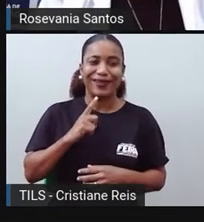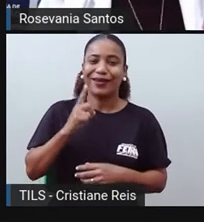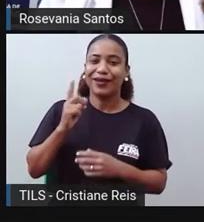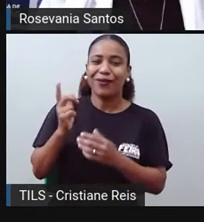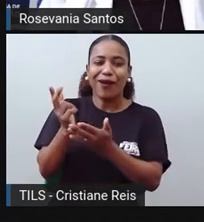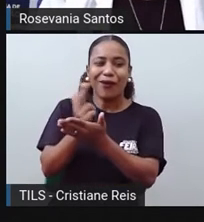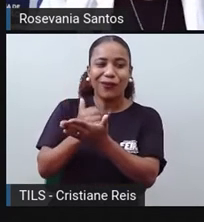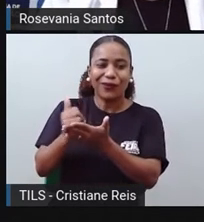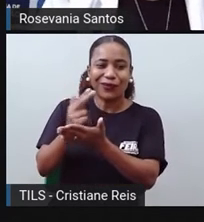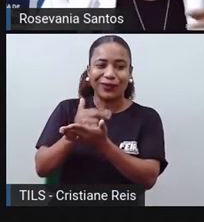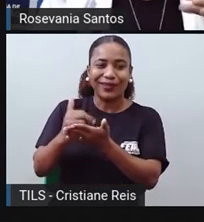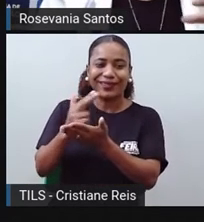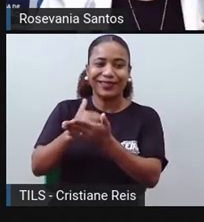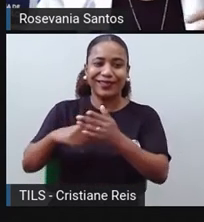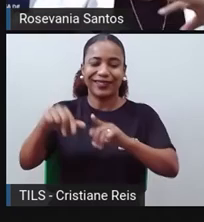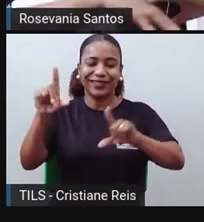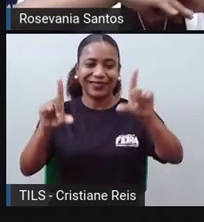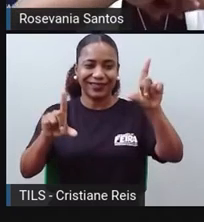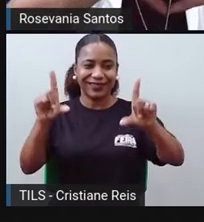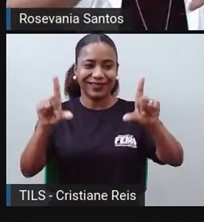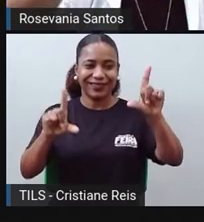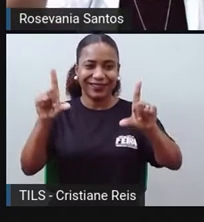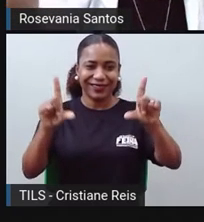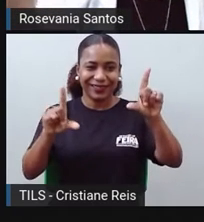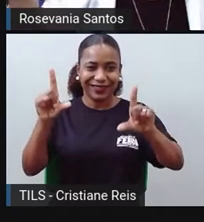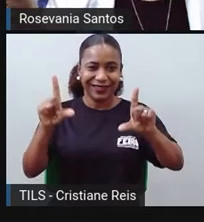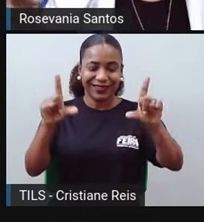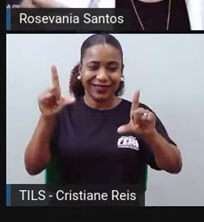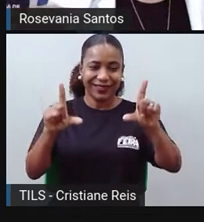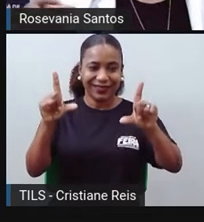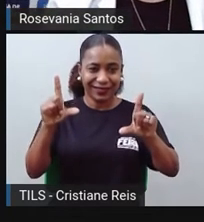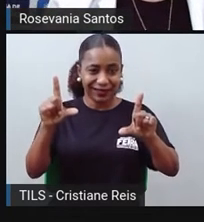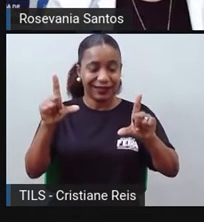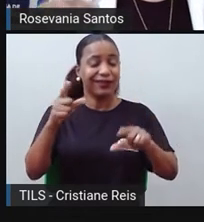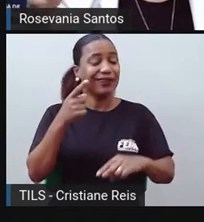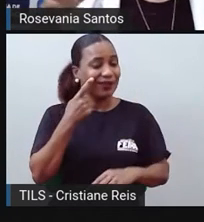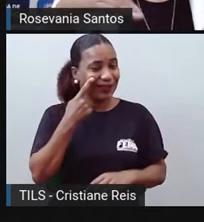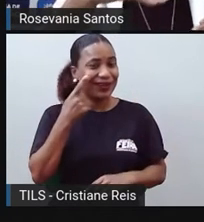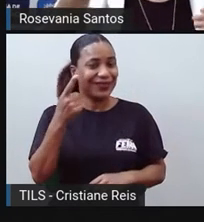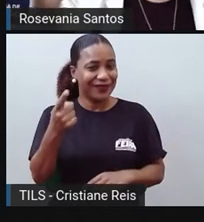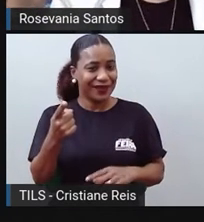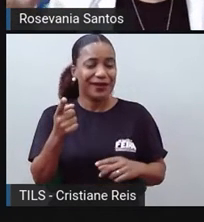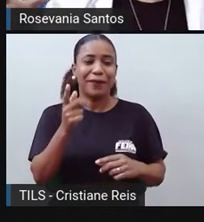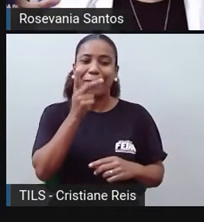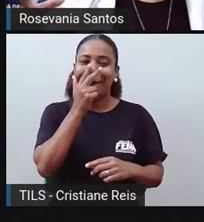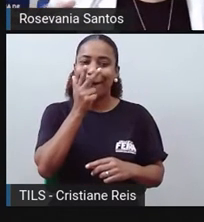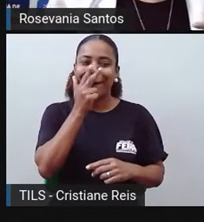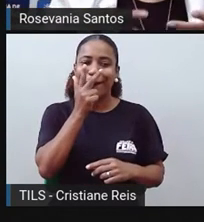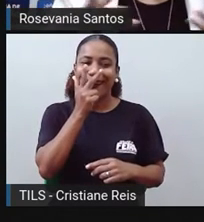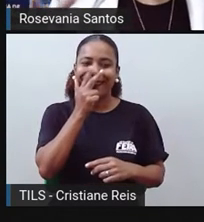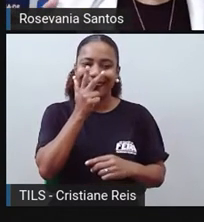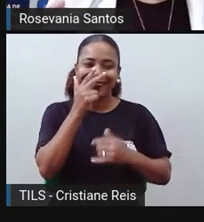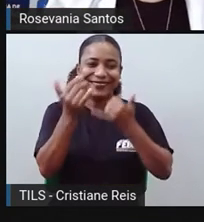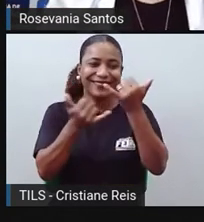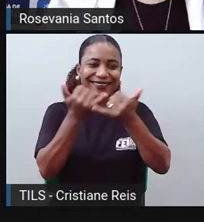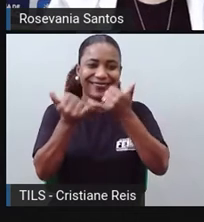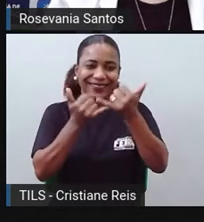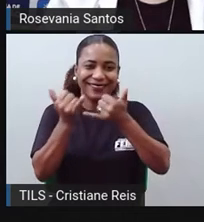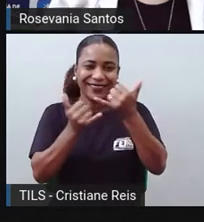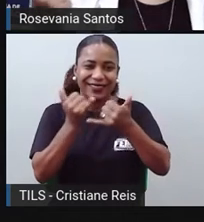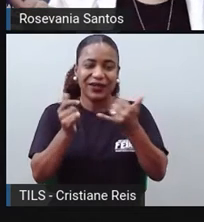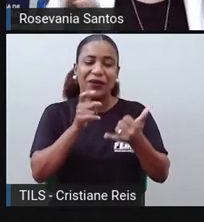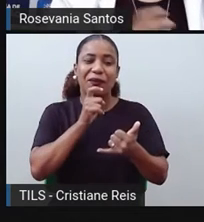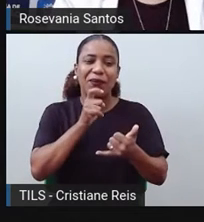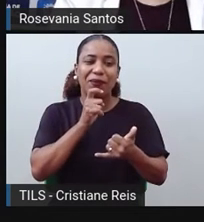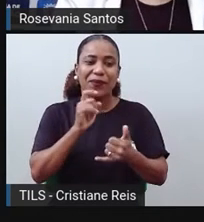Madagascar, aquele Happy Feet, tem toda uma ideia dessa região aí, porque ele faz, né, esses desenhos, eles